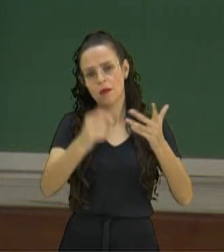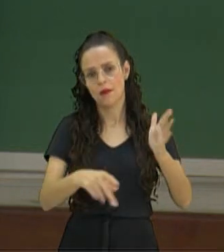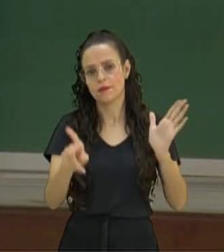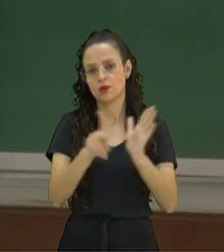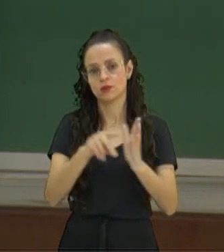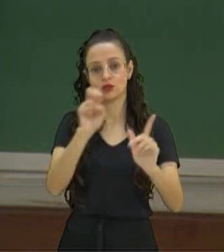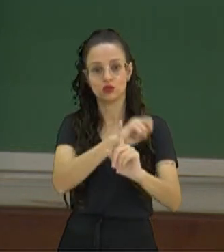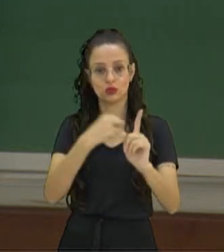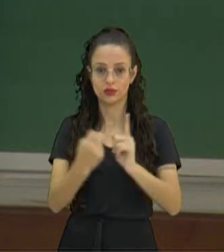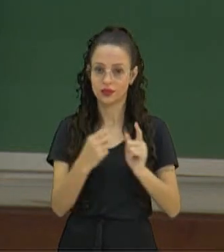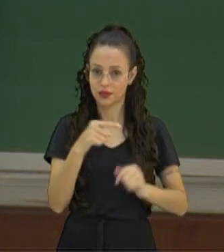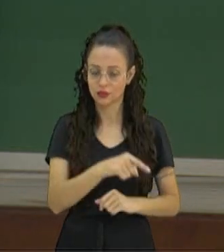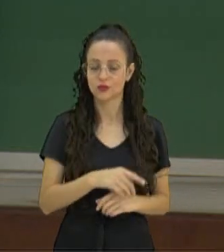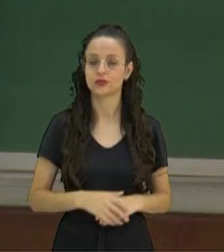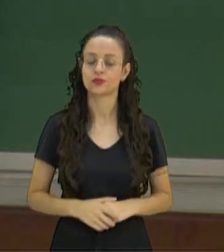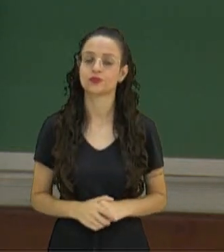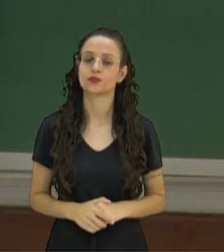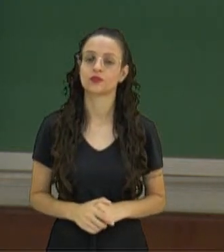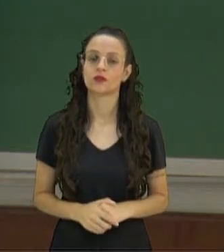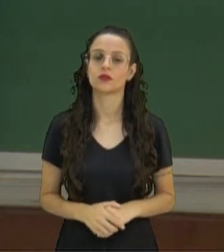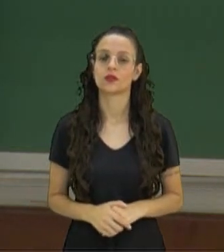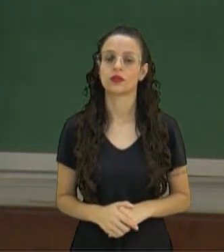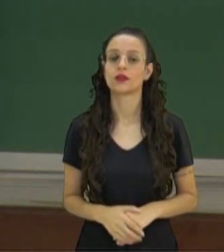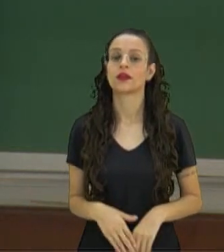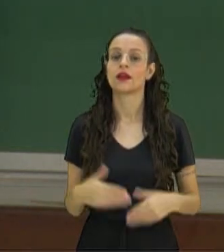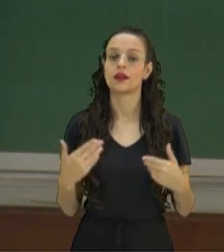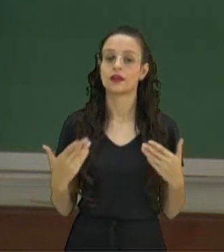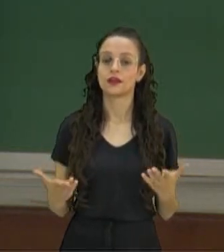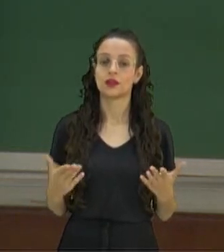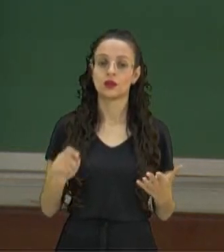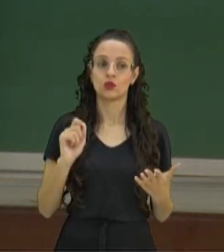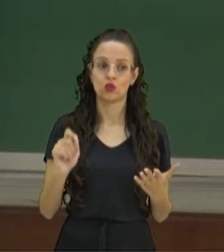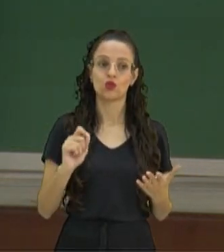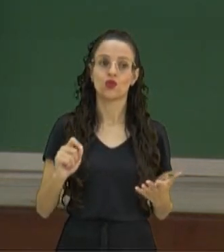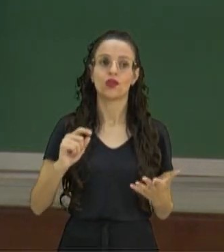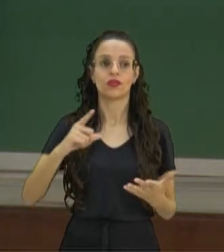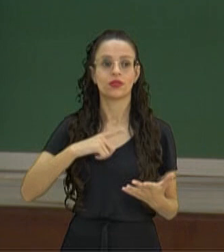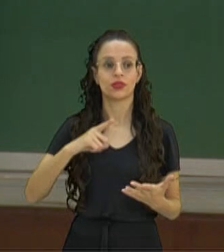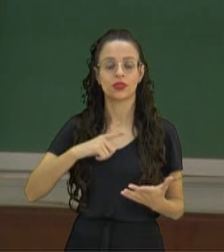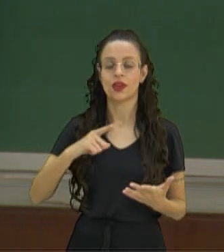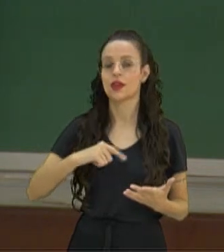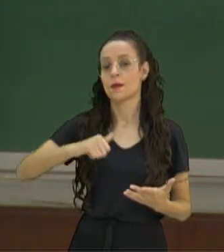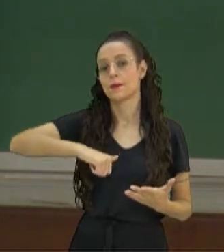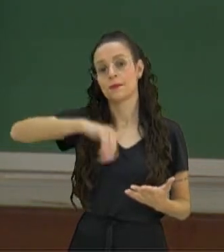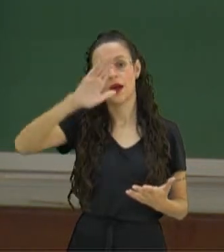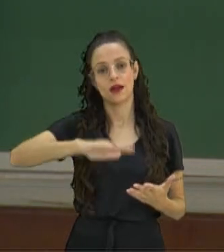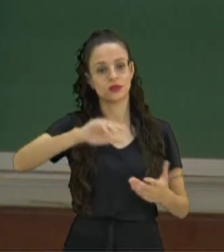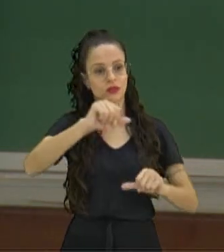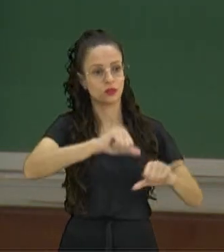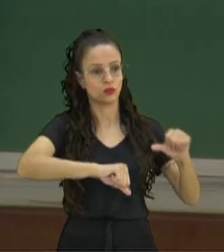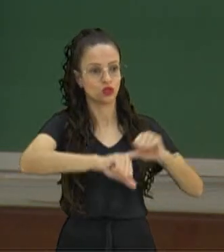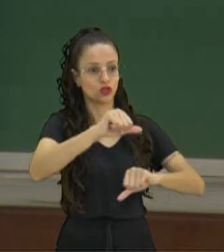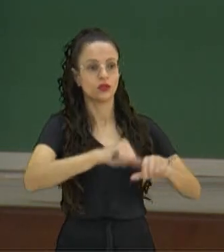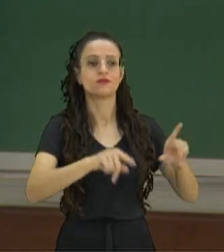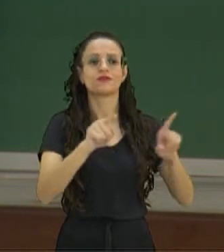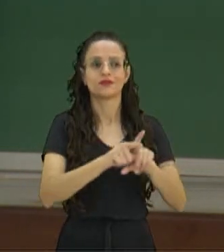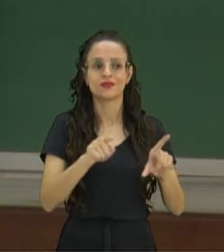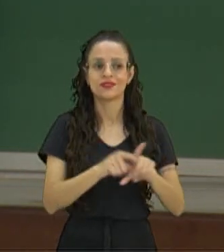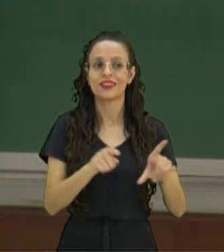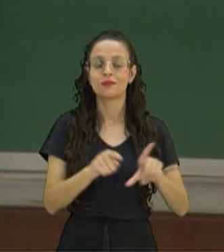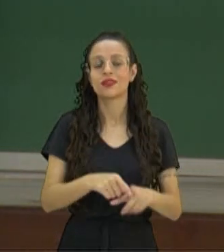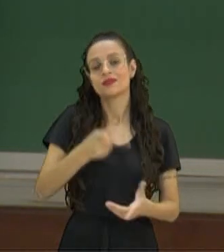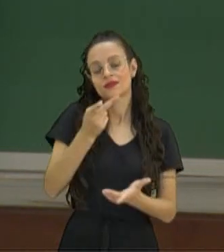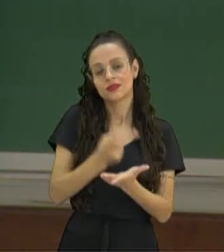sociedade que ocupa aquele espaço, tá? E aí nós vamos ter ali as maiores mudanças e a constante e